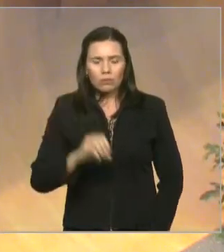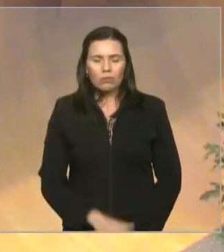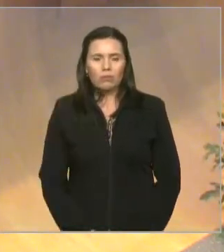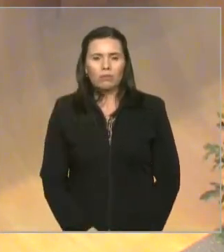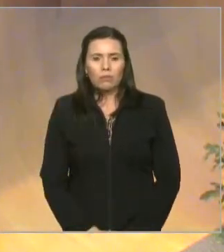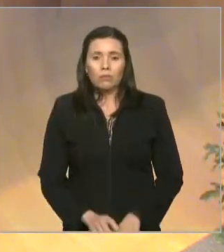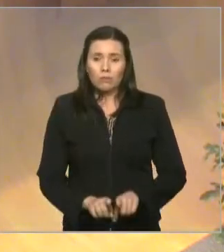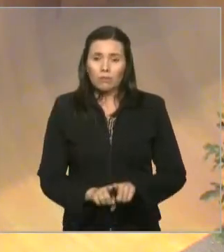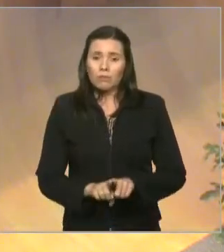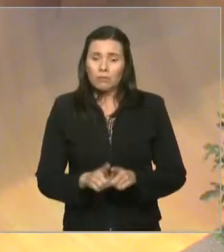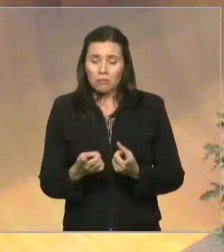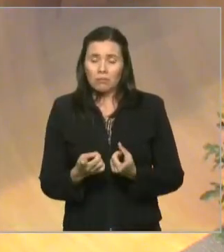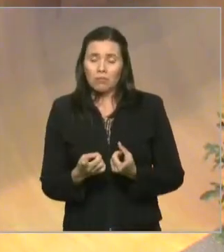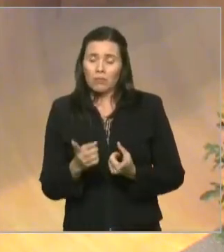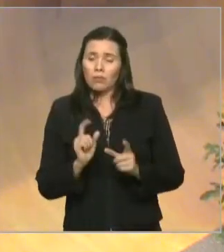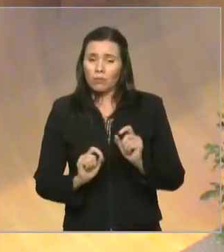um